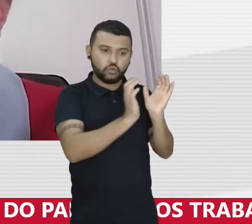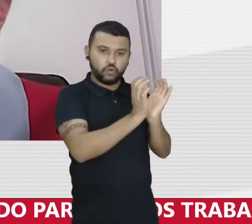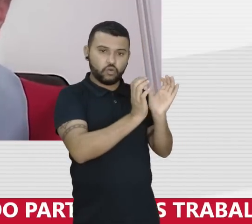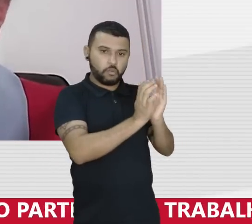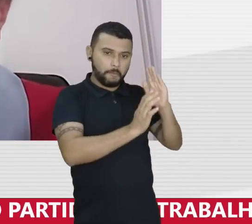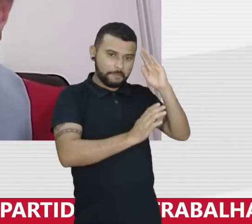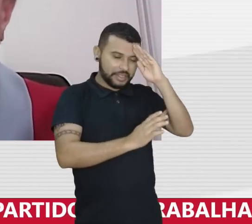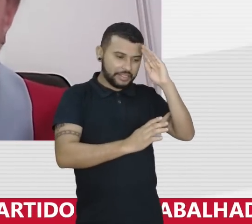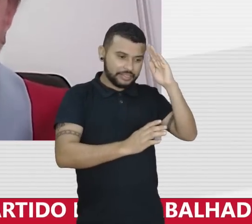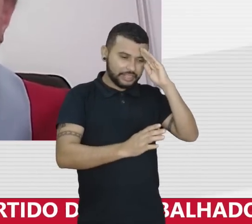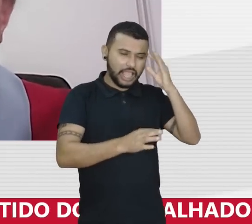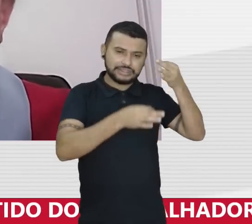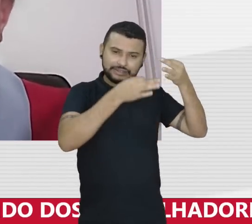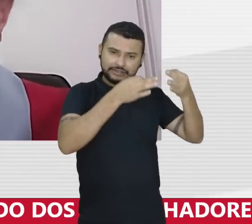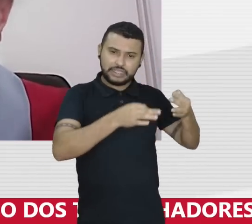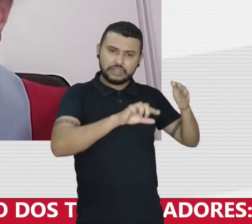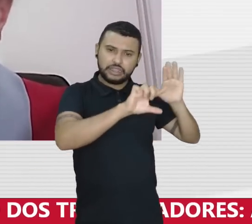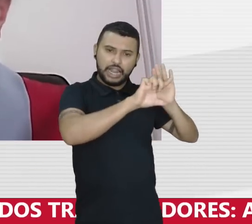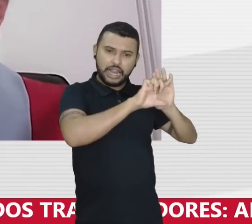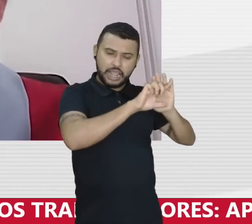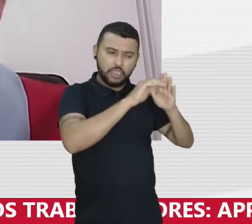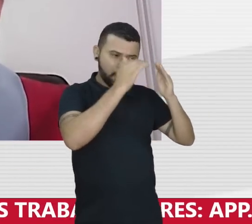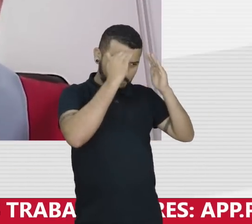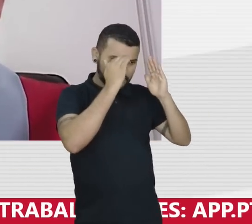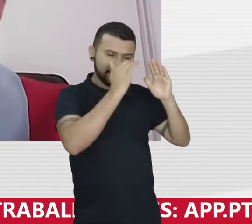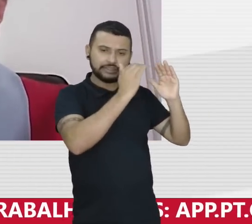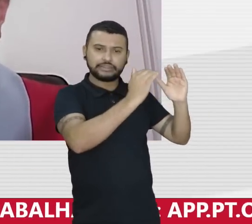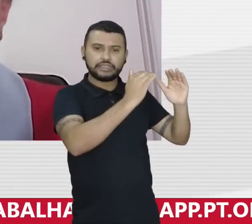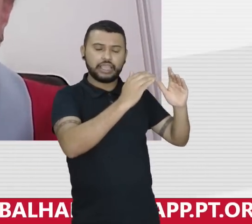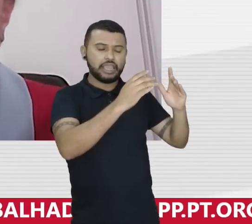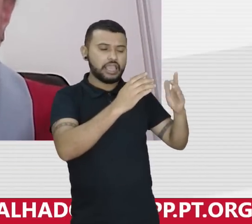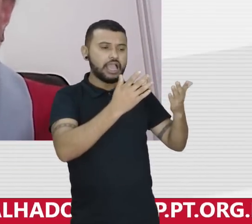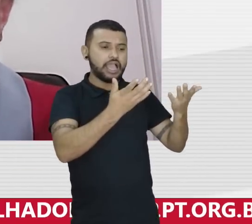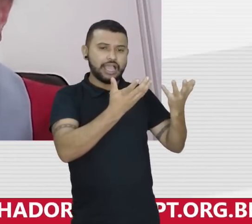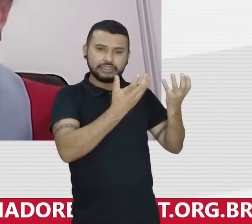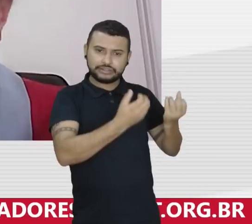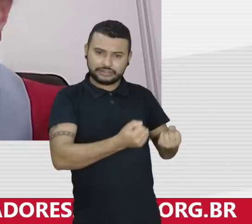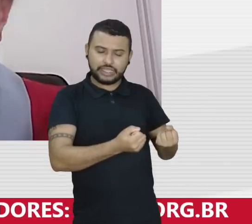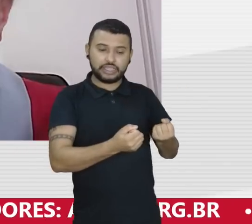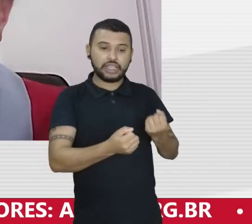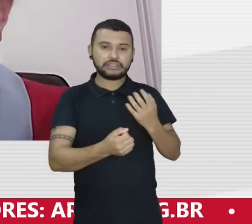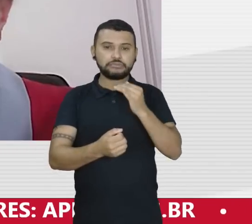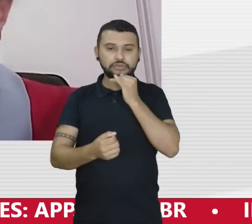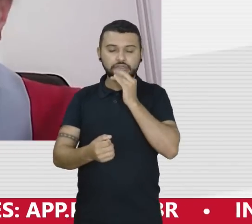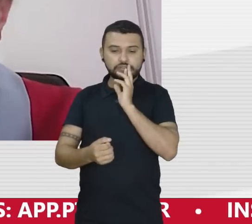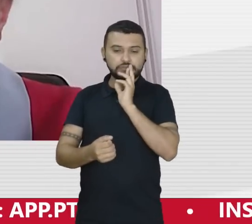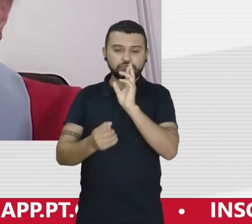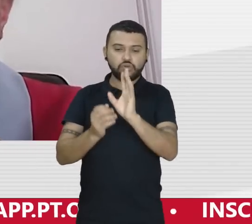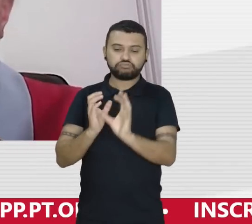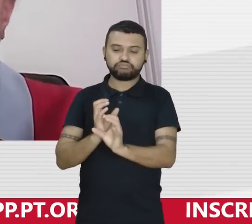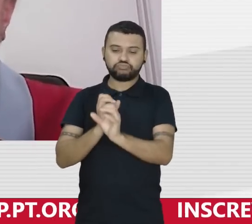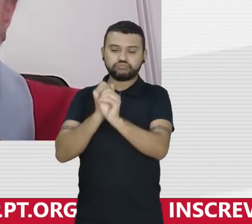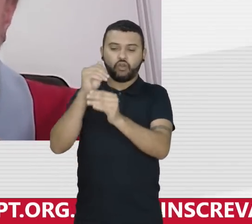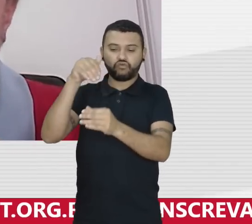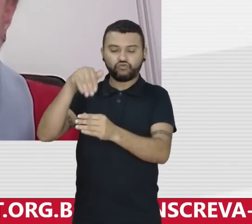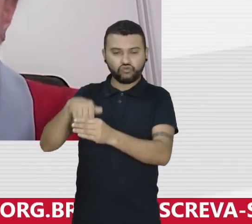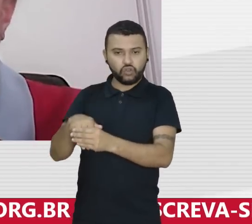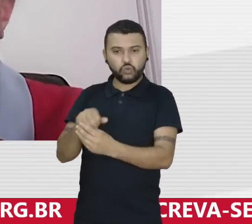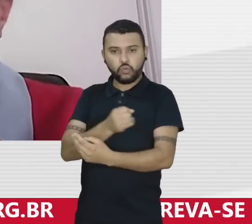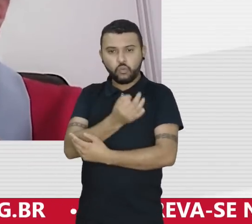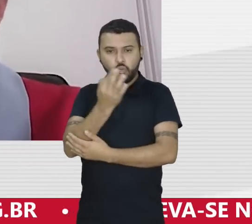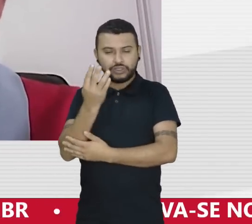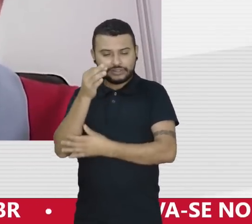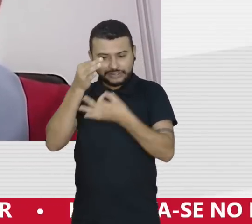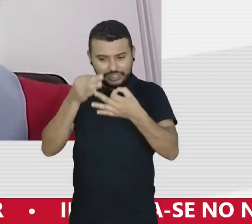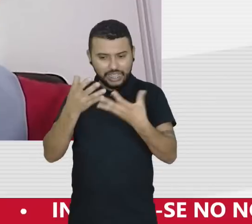um sentido legalista, em primeiro lugar, que respeitem o resultado das eleições, né, que